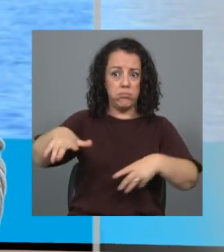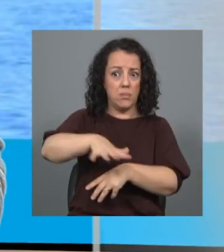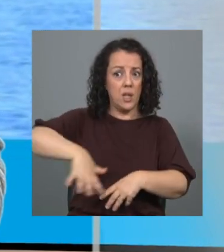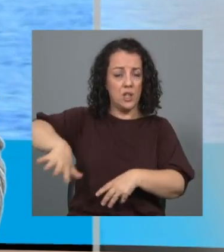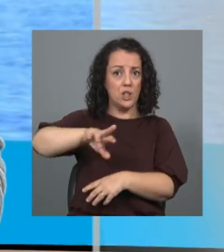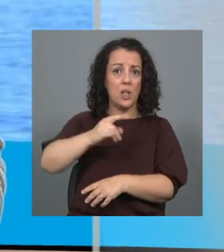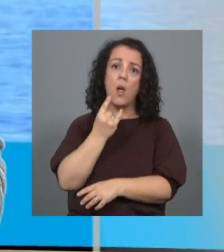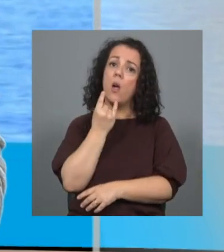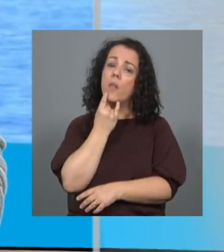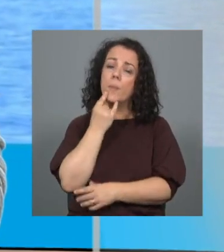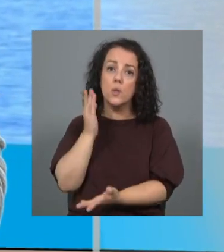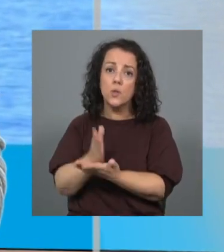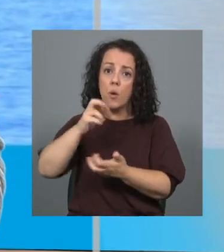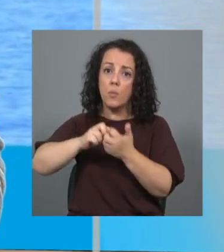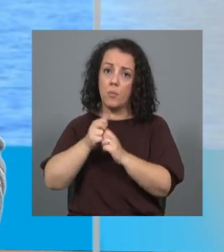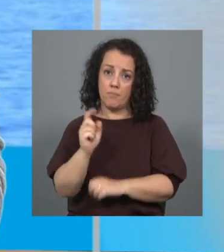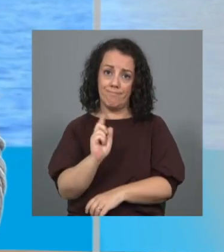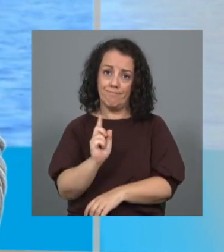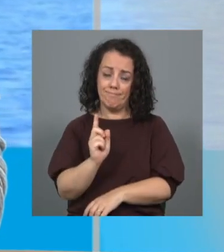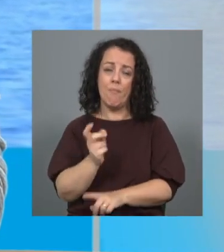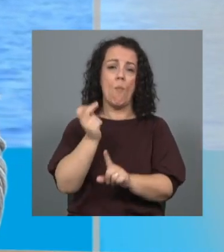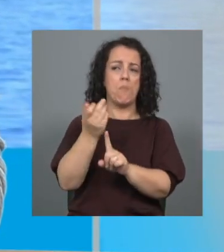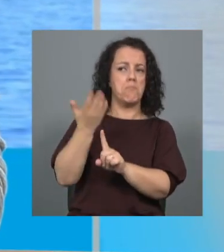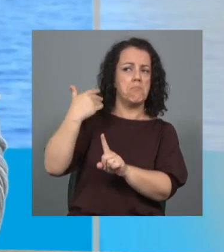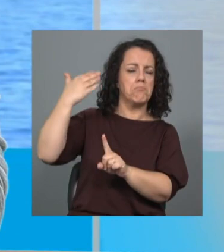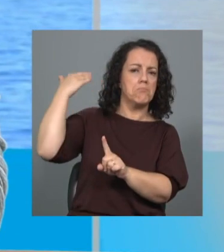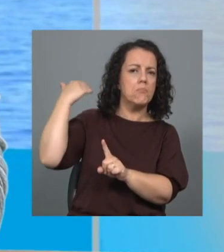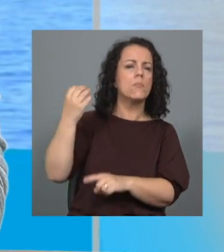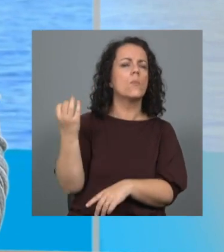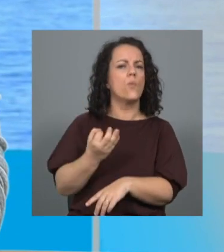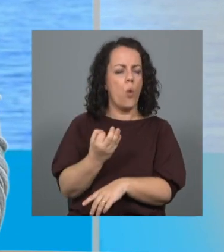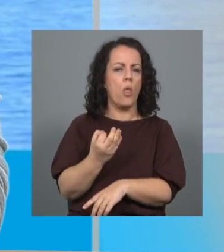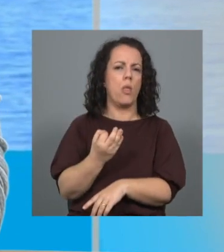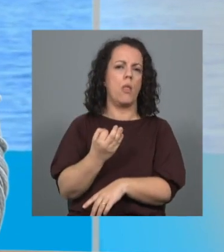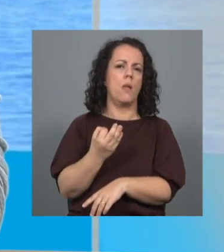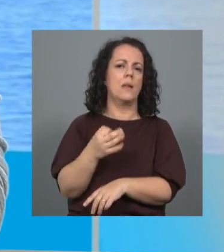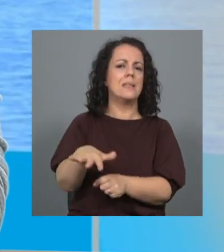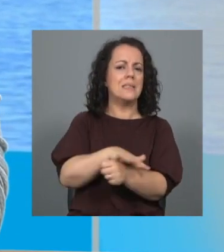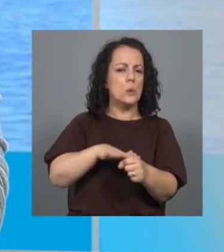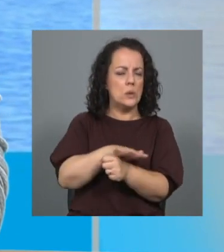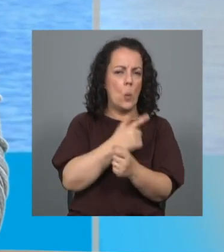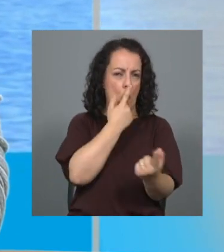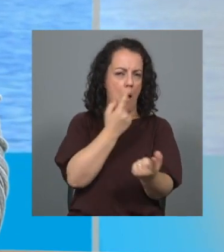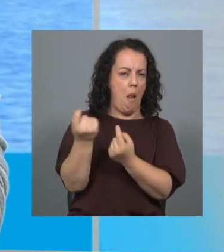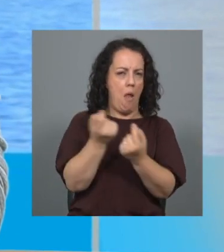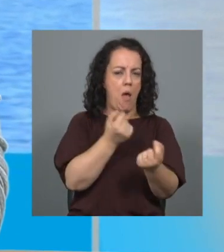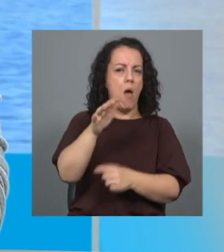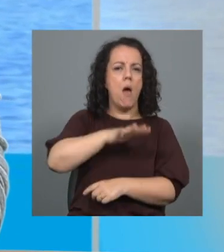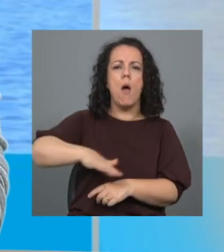desta região. Nós aqui há uns anos também tivemos situações semelhantes no